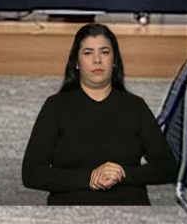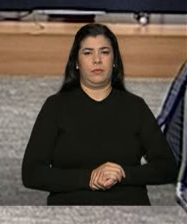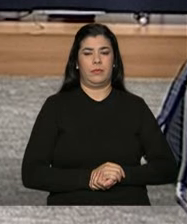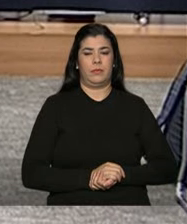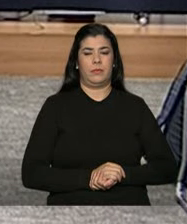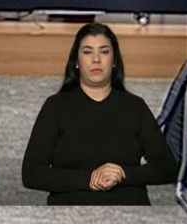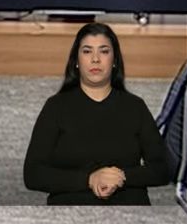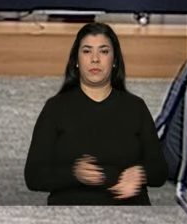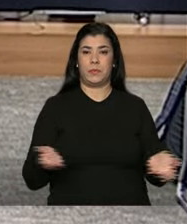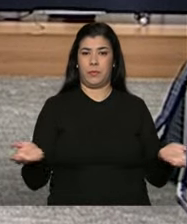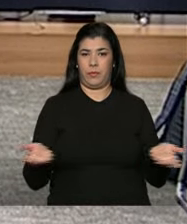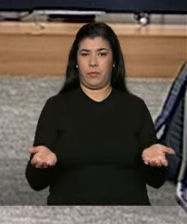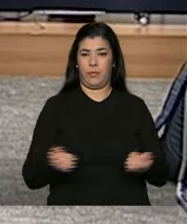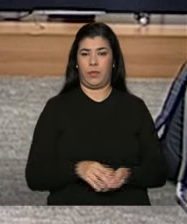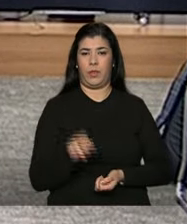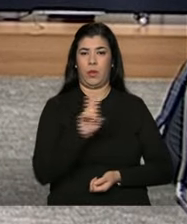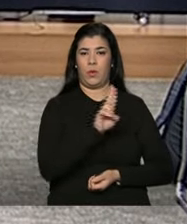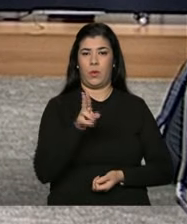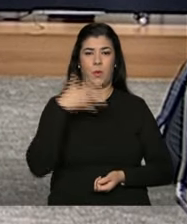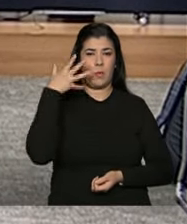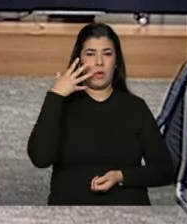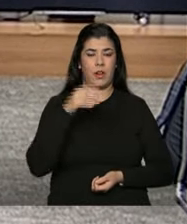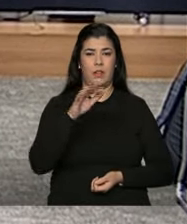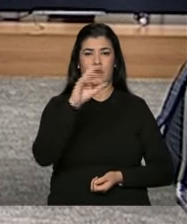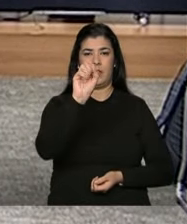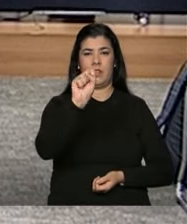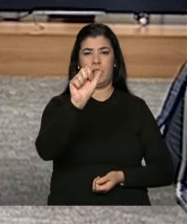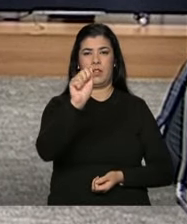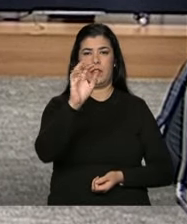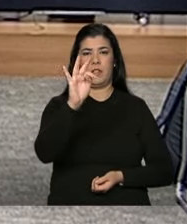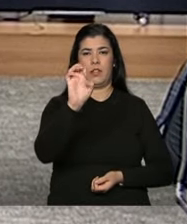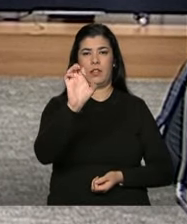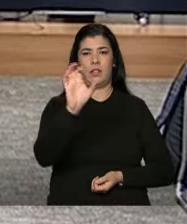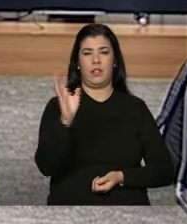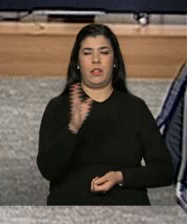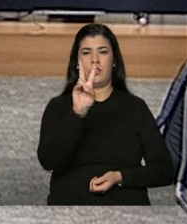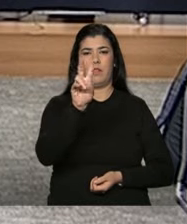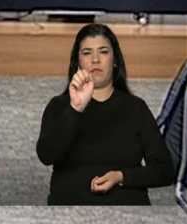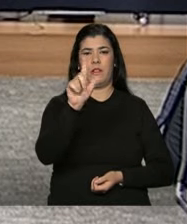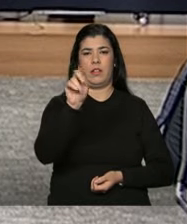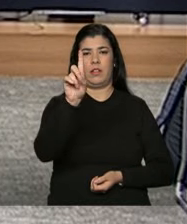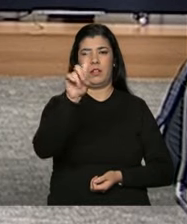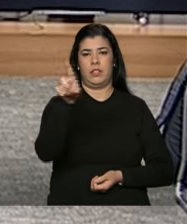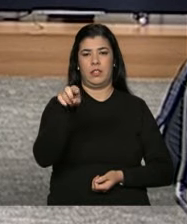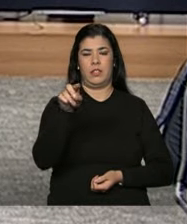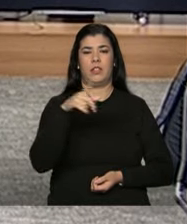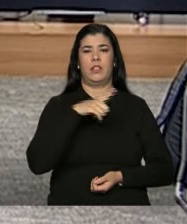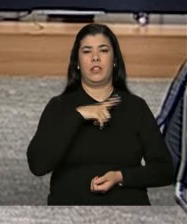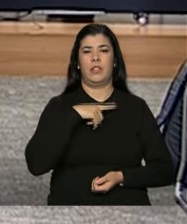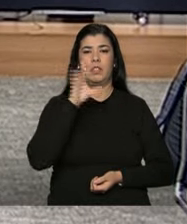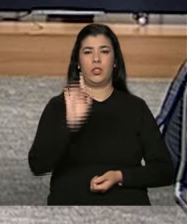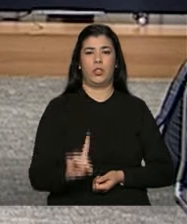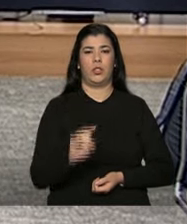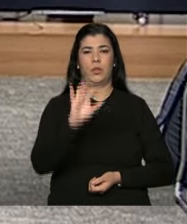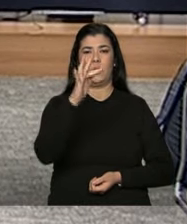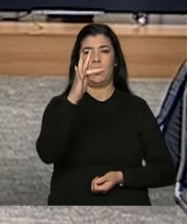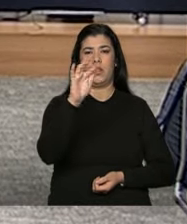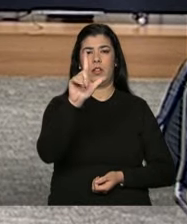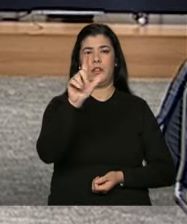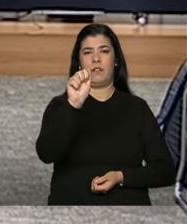Ouviremos agora Salete Valesan, diretora da Flax no Brasil. Bom dia a todos e a